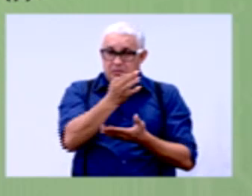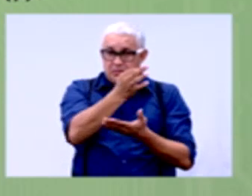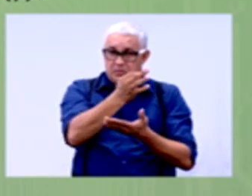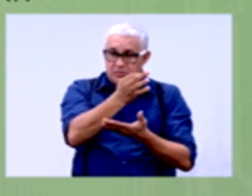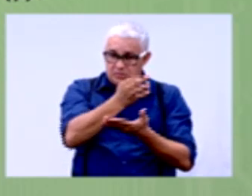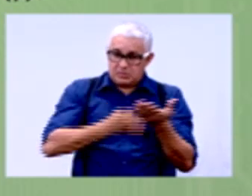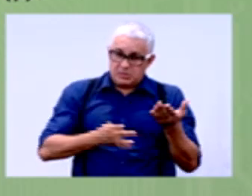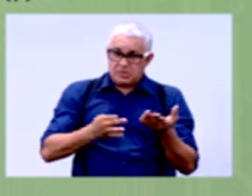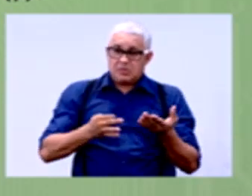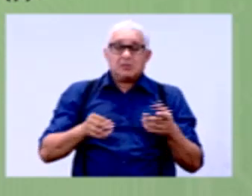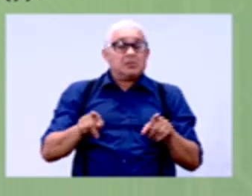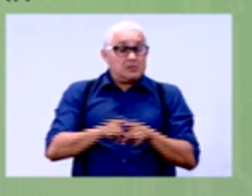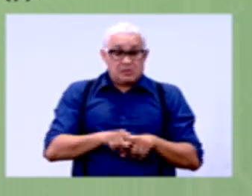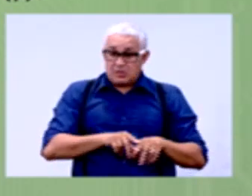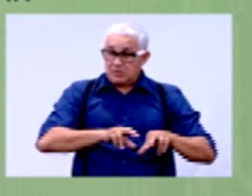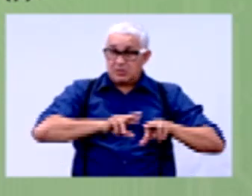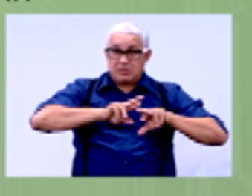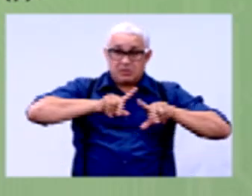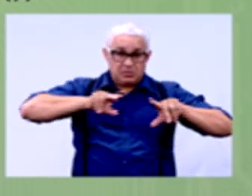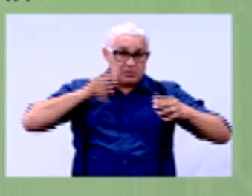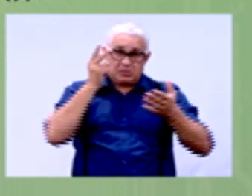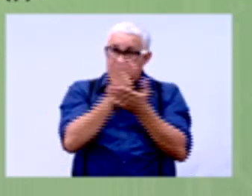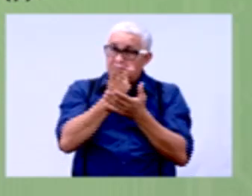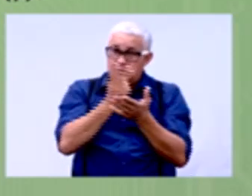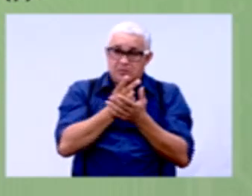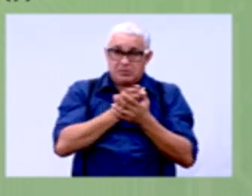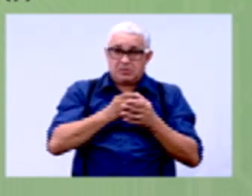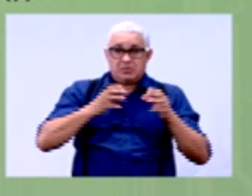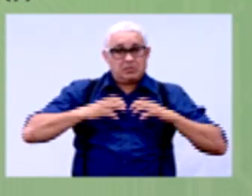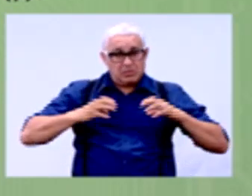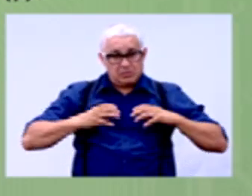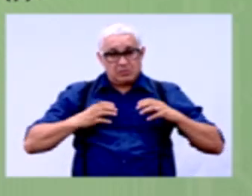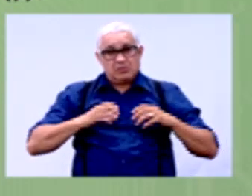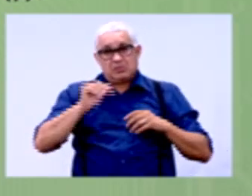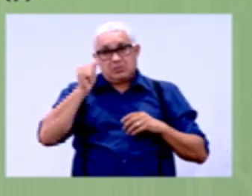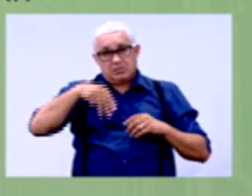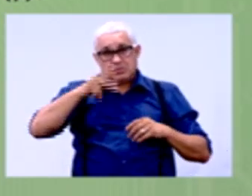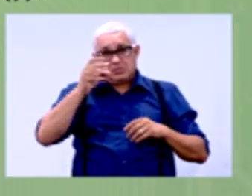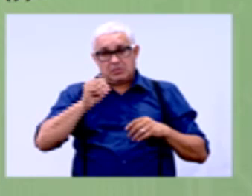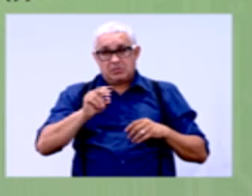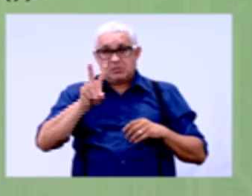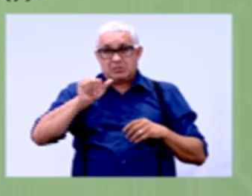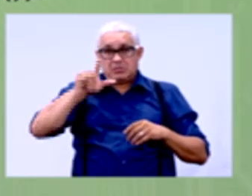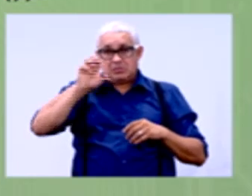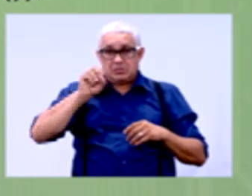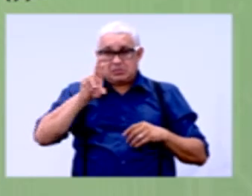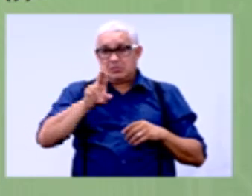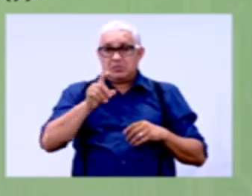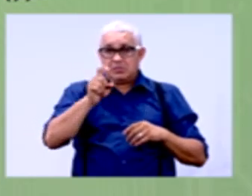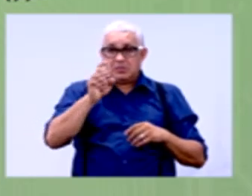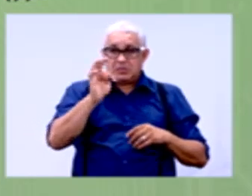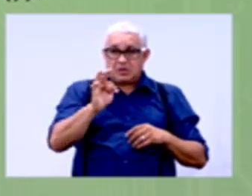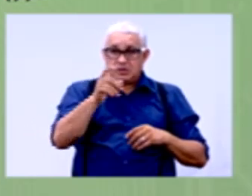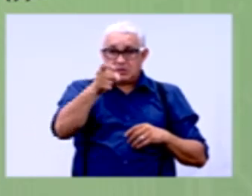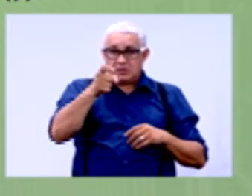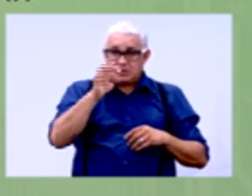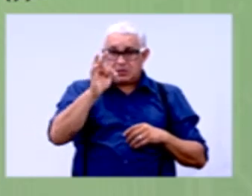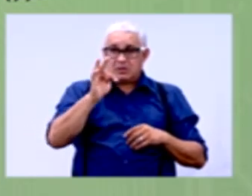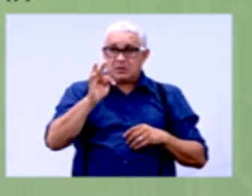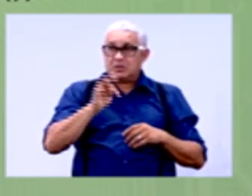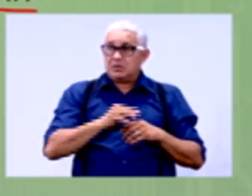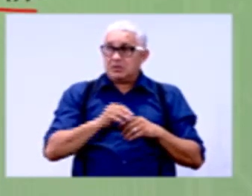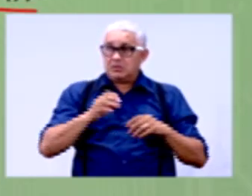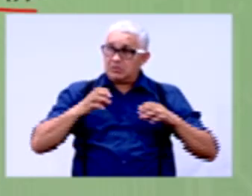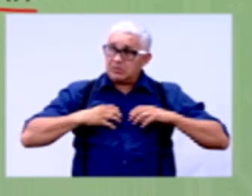coisa para os outros, né? Campo cidade, valor txt cidade, né? Campo F, valor txt UF.